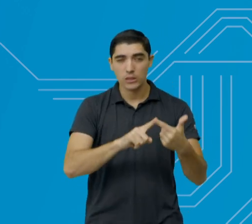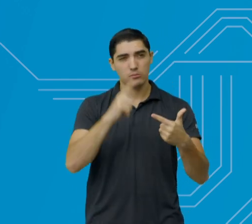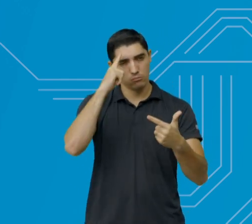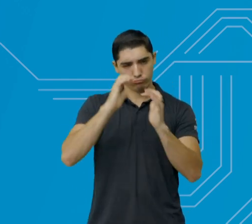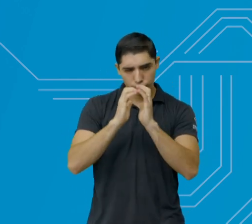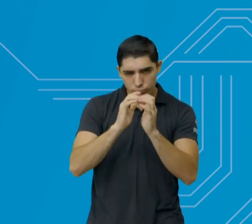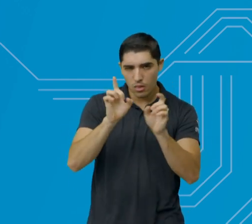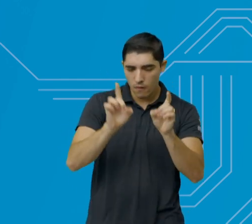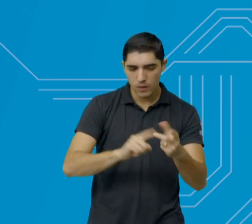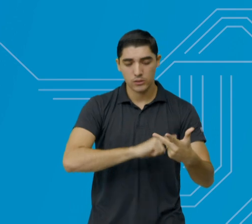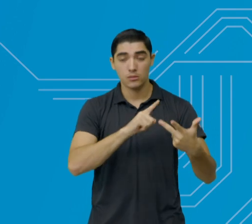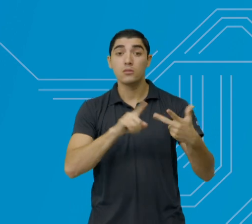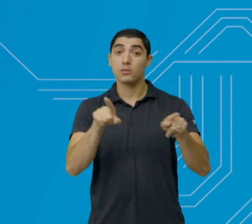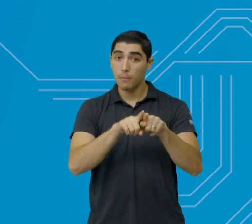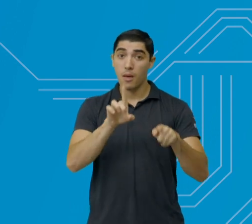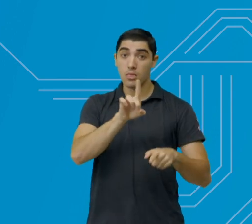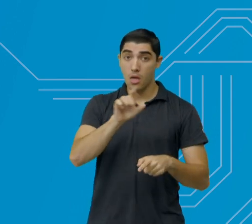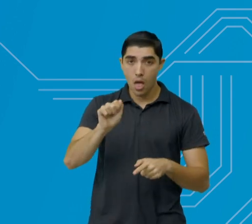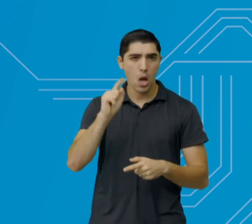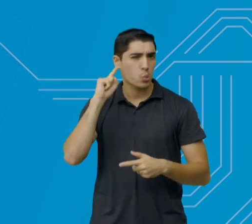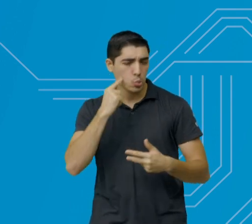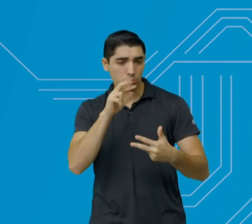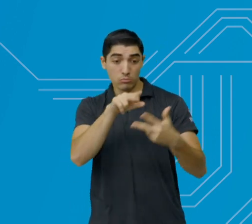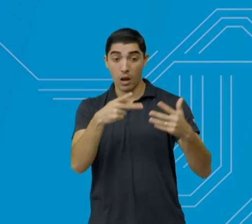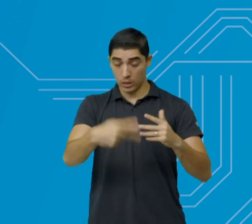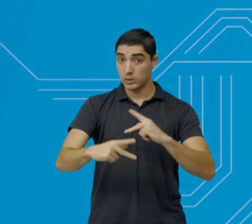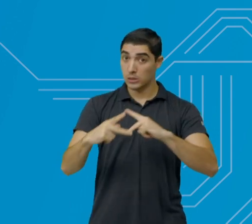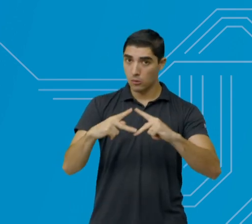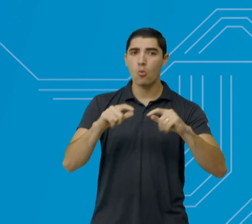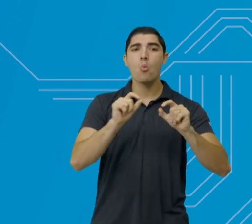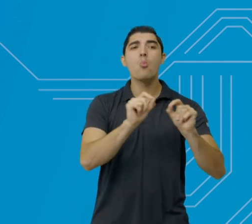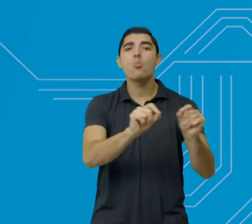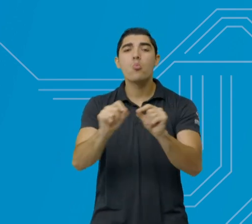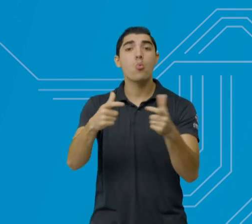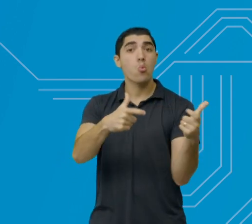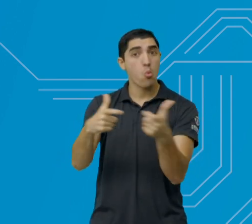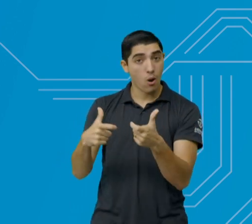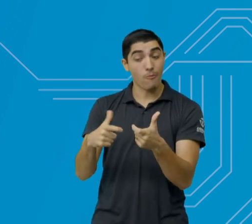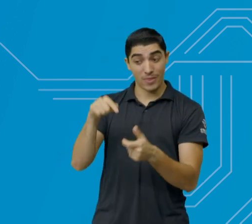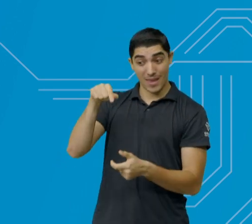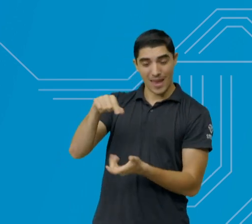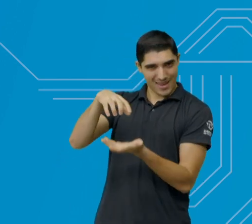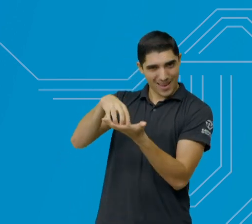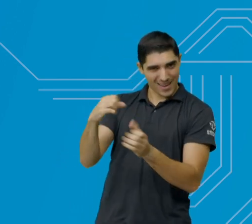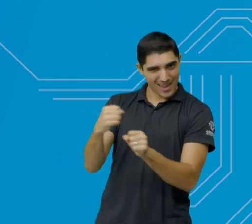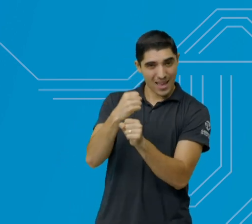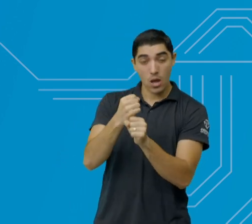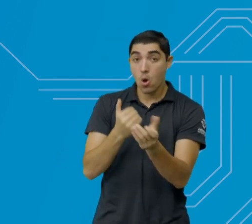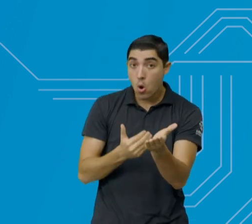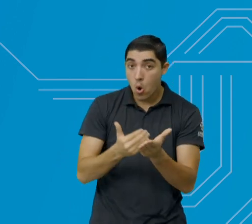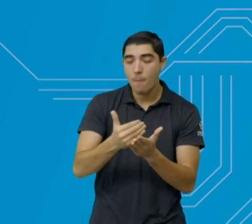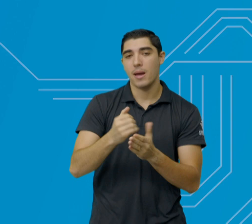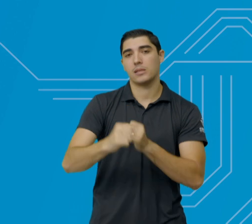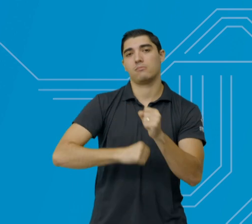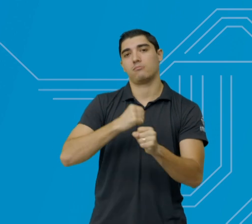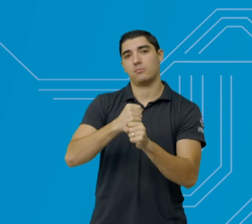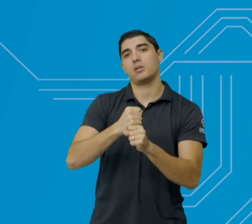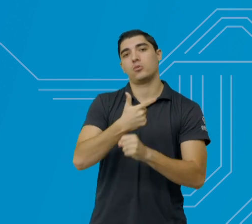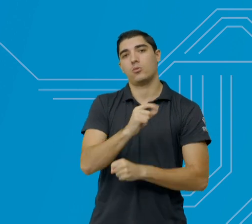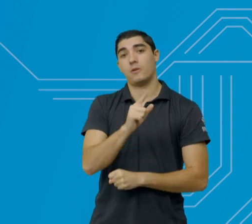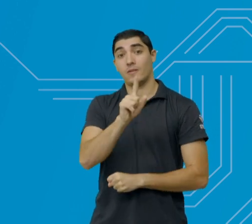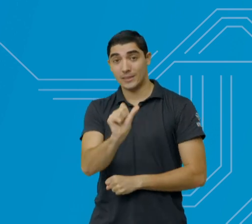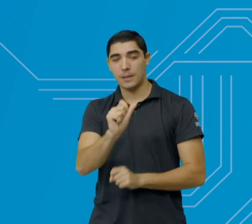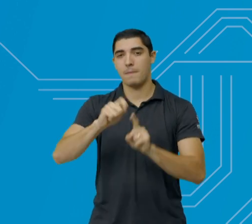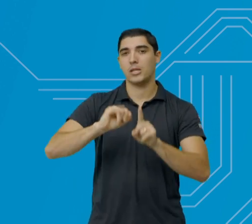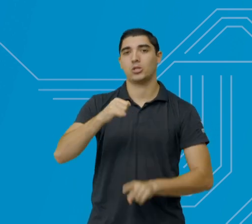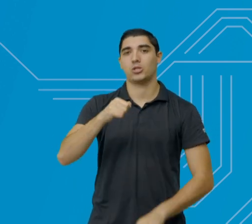física, intelectual e auditiva de São José dos Campos e de outras cidades da região. A entrega da unidade está prevista para